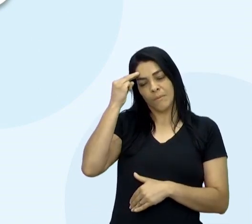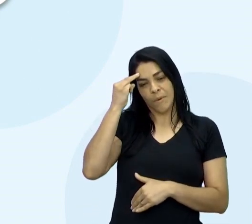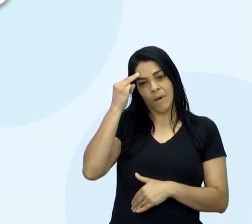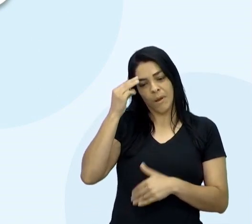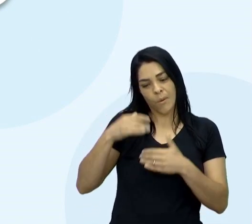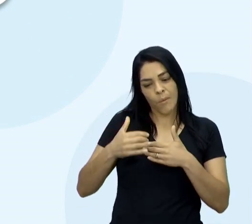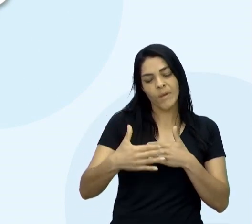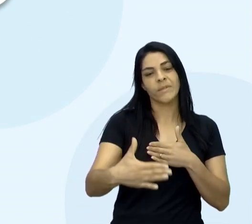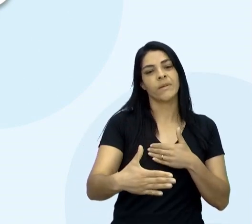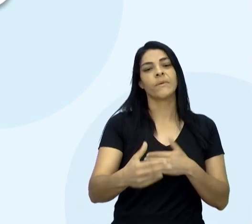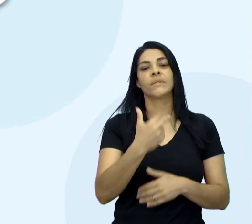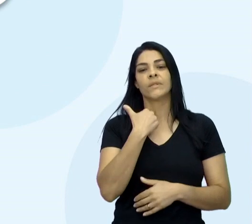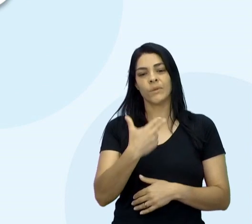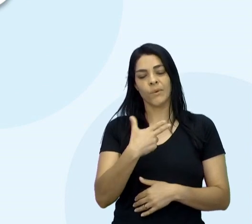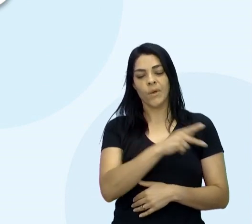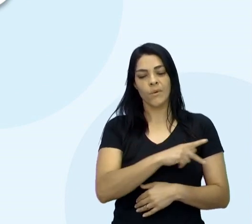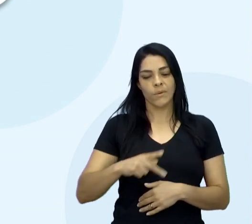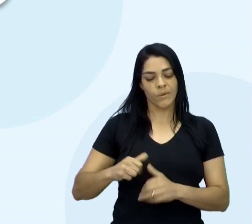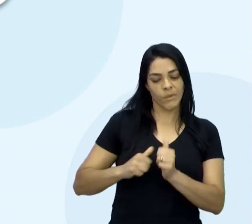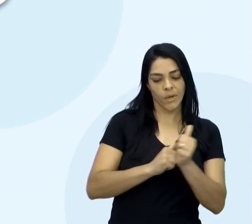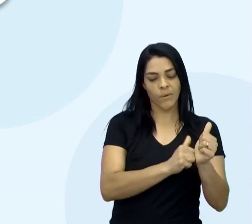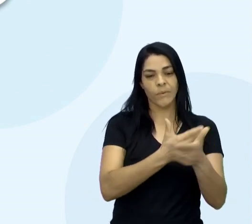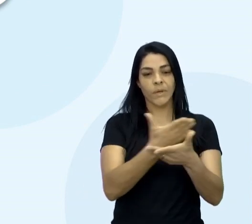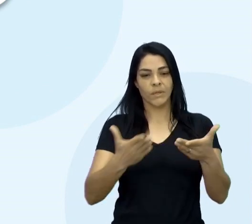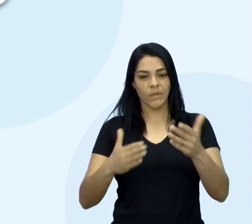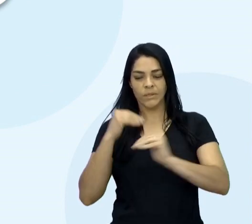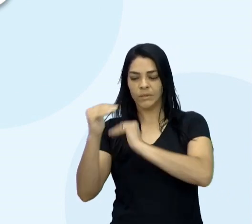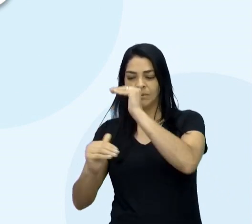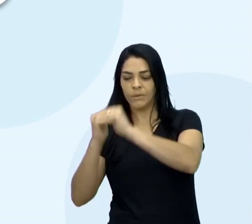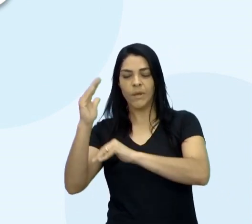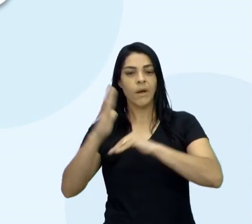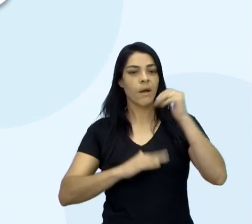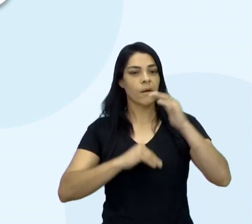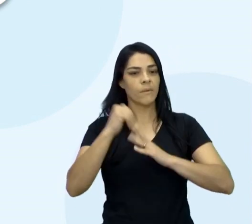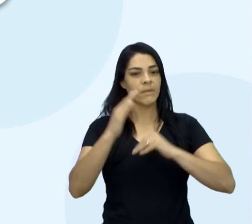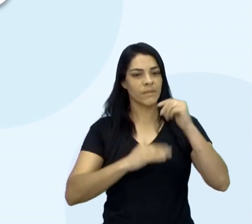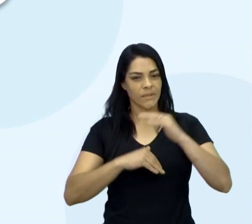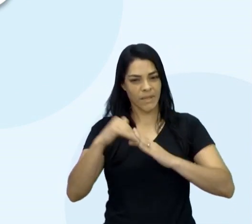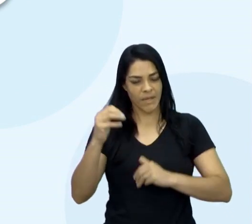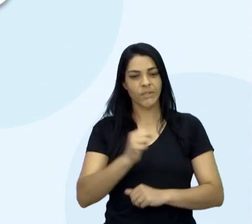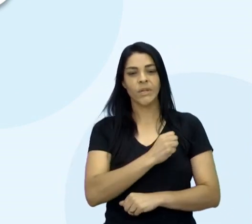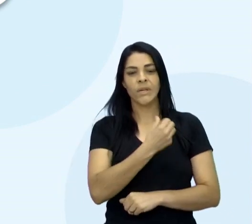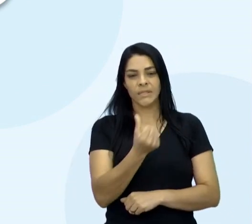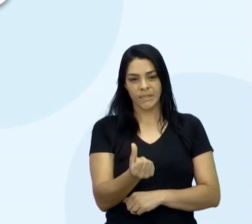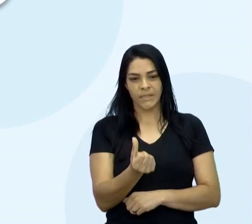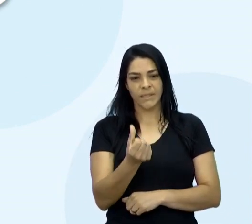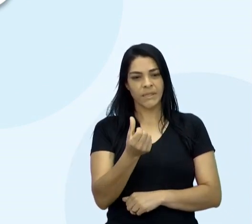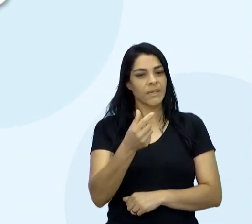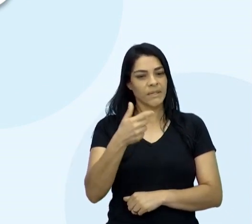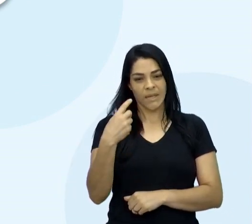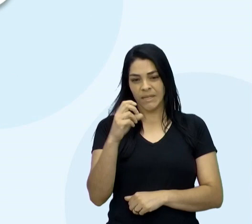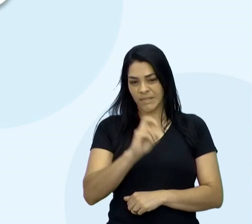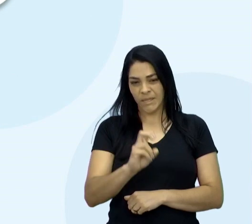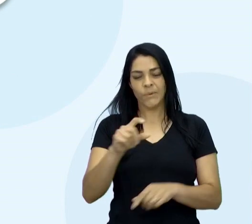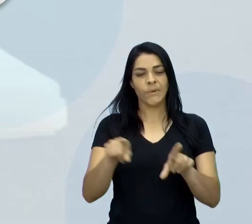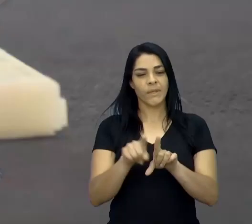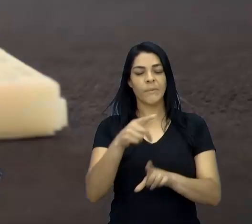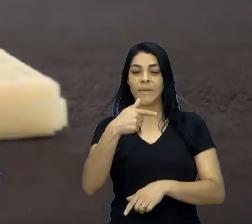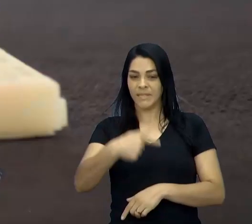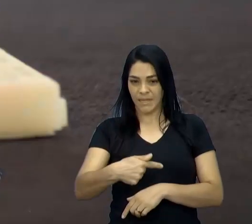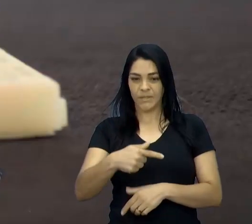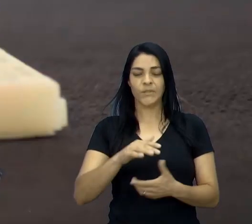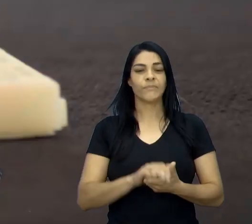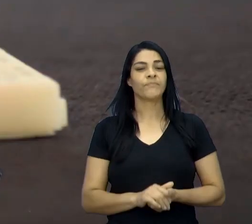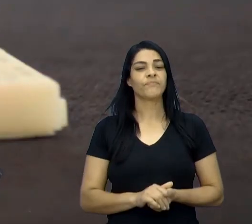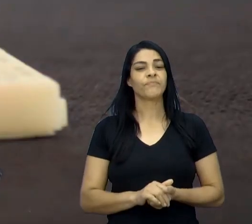que nos acompanha, a gente está desenvolvendo aí a habilidade 107 do currículo de Ciências da Natureza. Bom, meu diretor